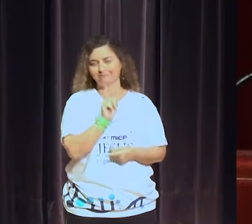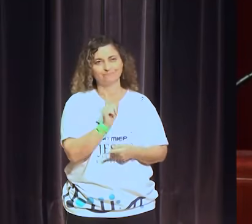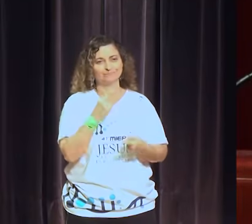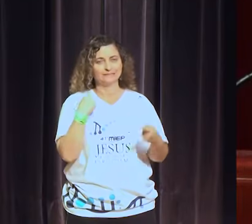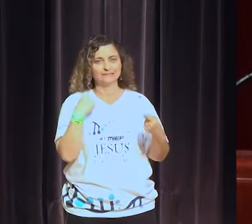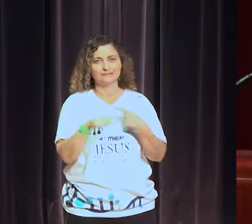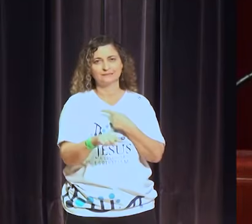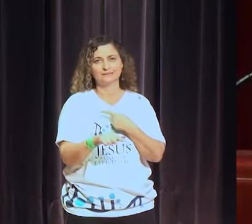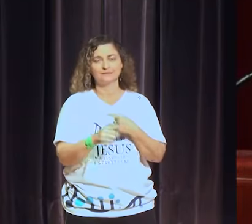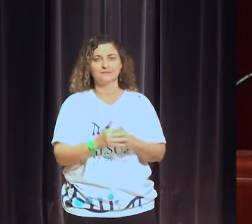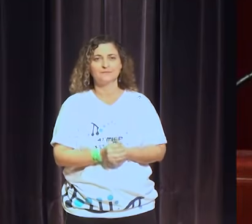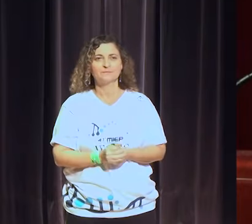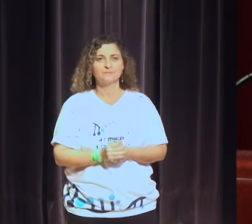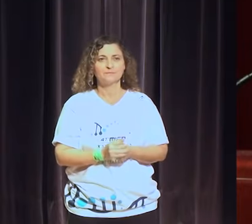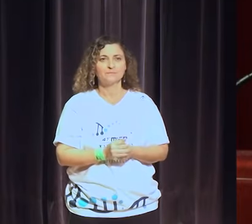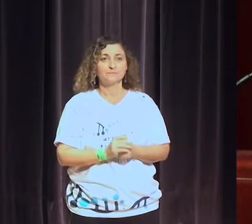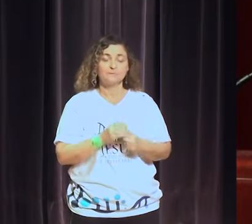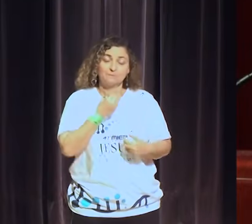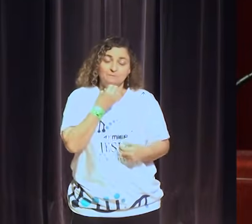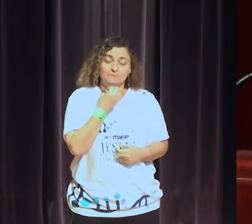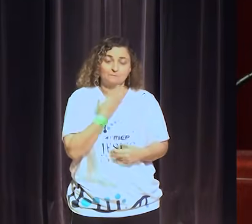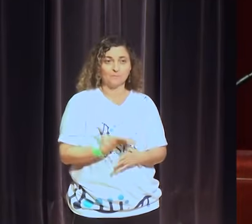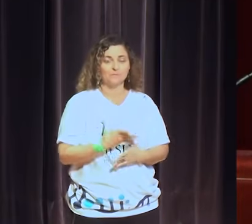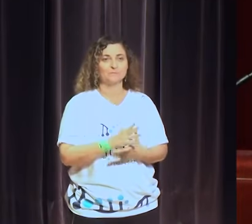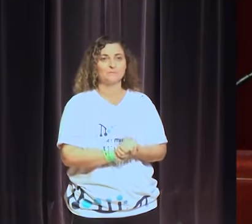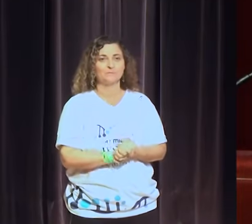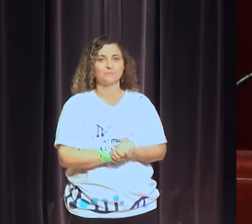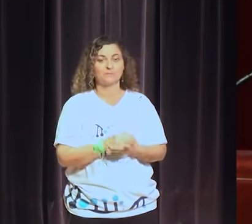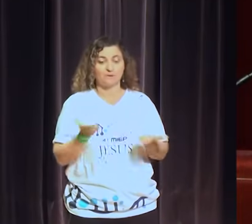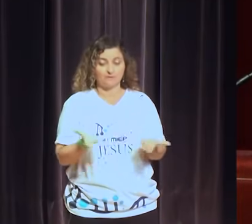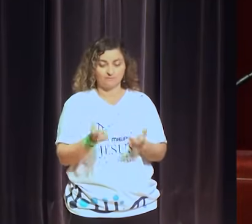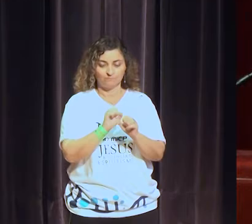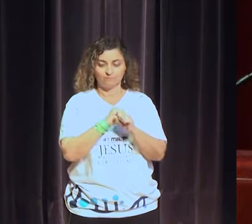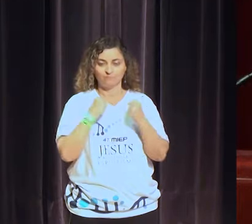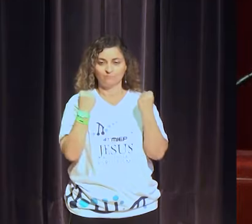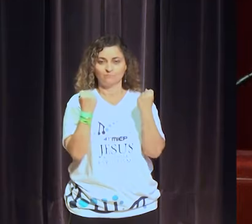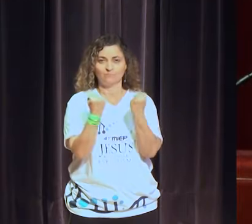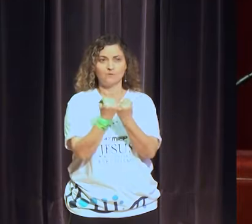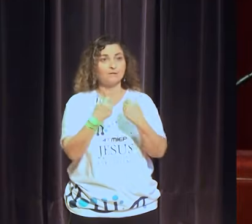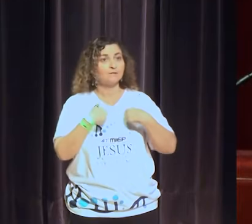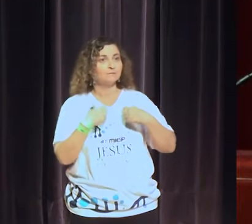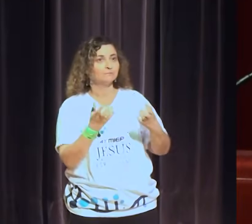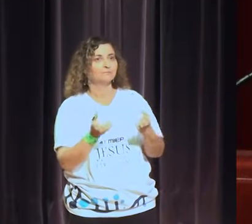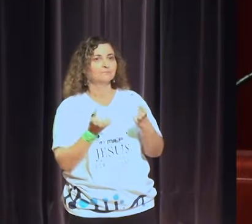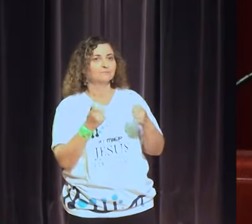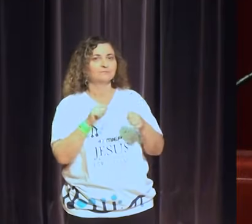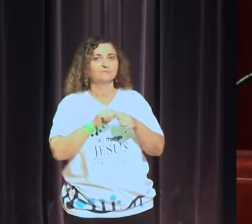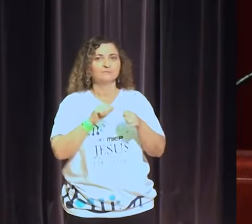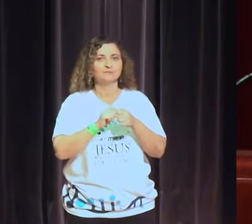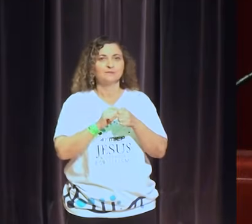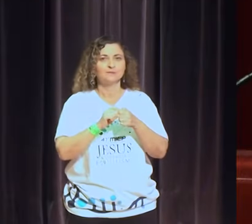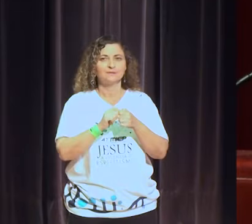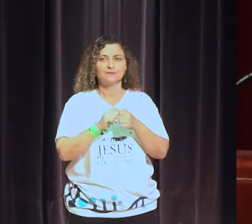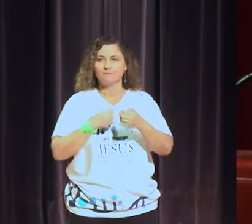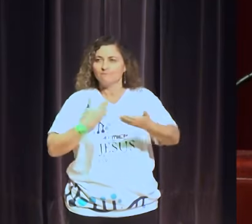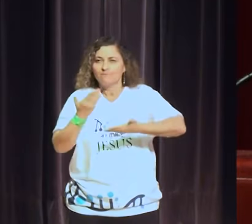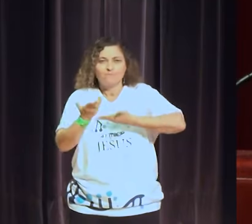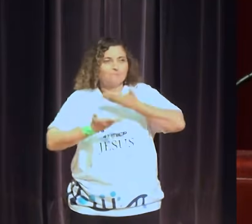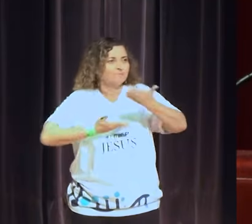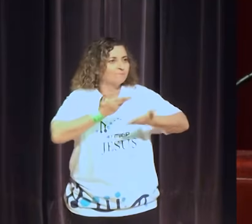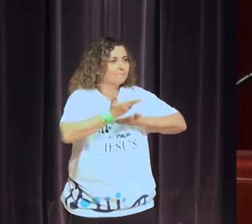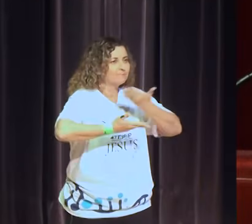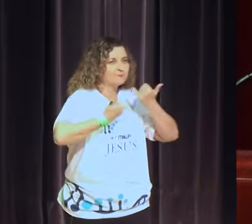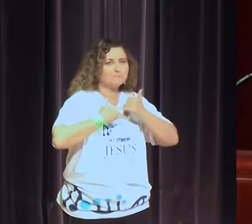Não é? Bom, hoje é um seminário e eu quero fazer isso uma coisa dinâmica, provocativa,